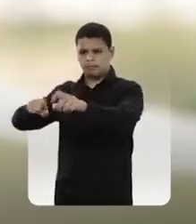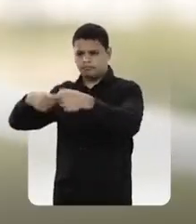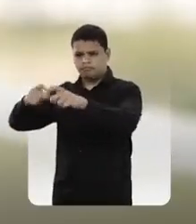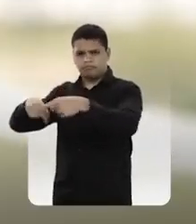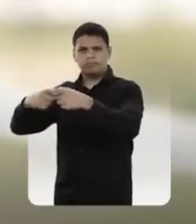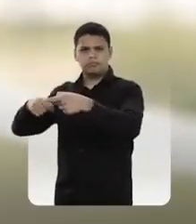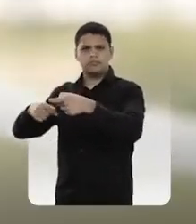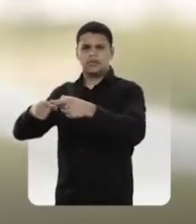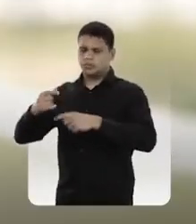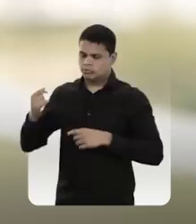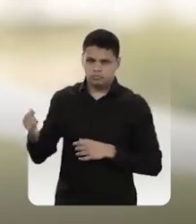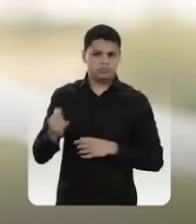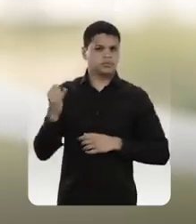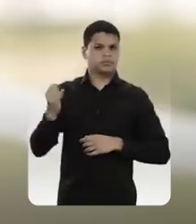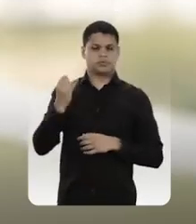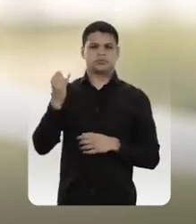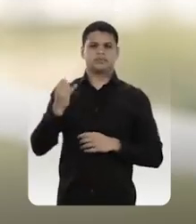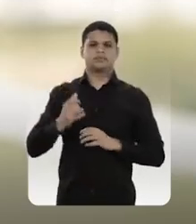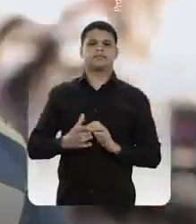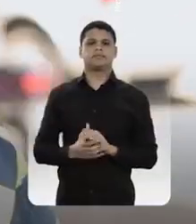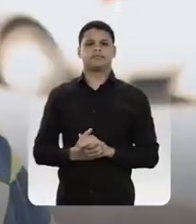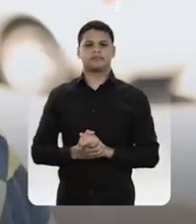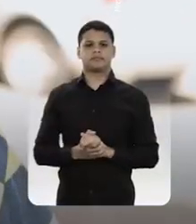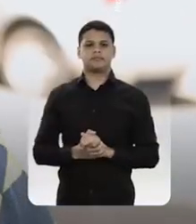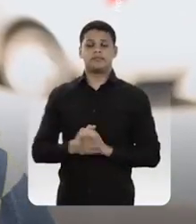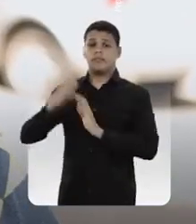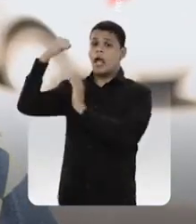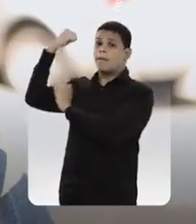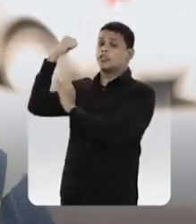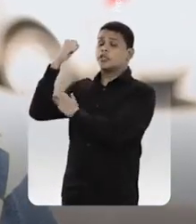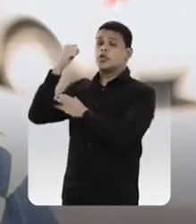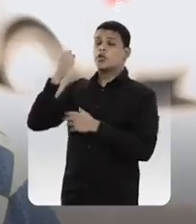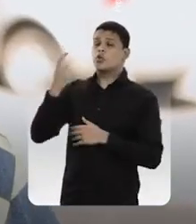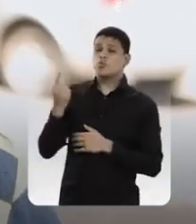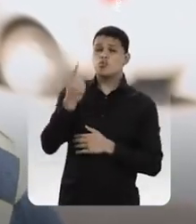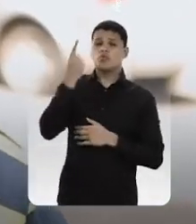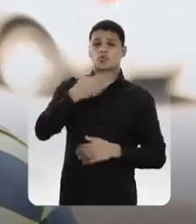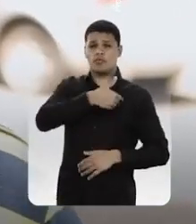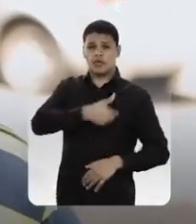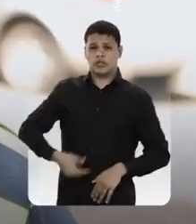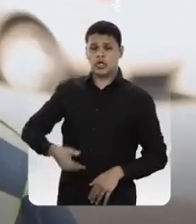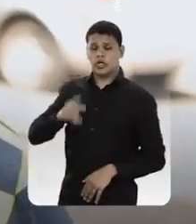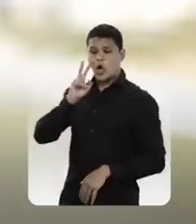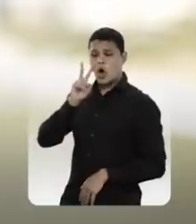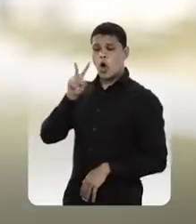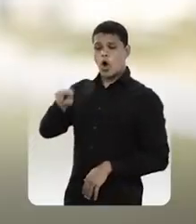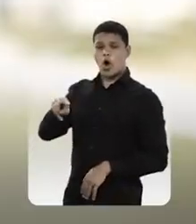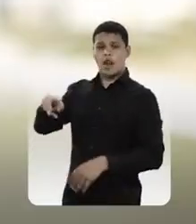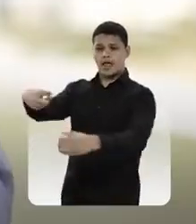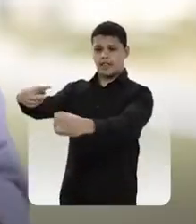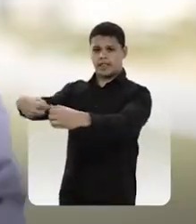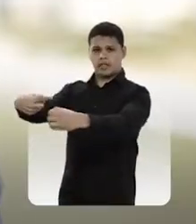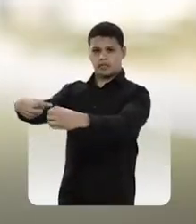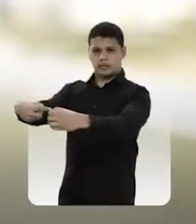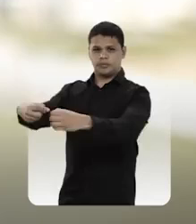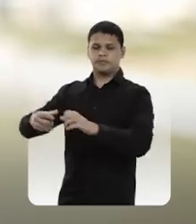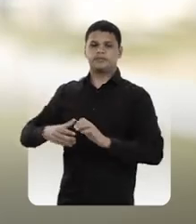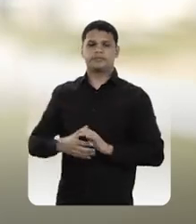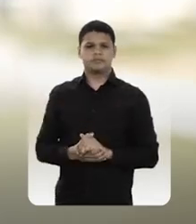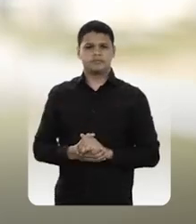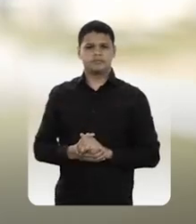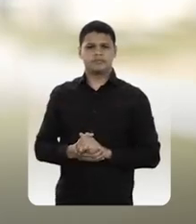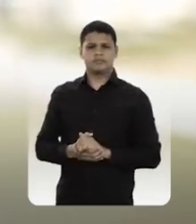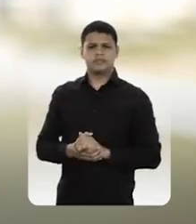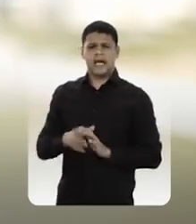rural. Isso sim faz diferença. A Amazonina é o único governo que olha para o interior. O nosso interior estava